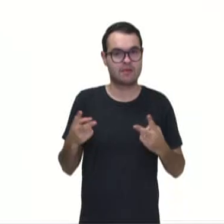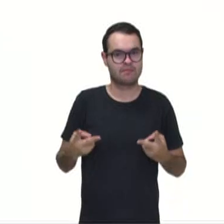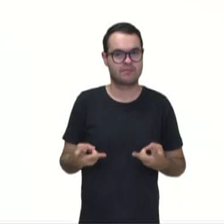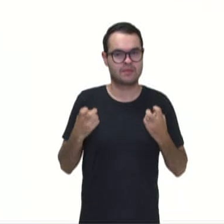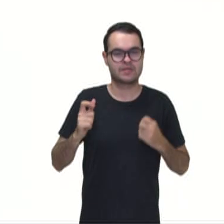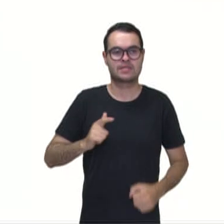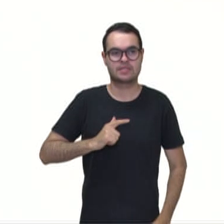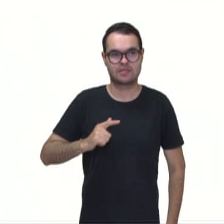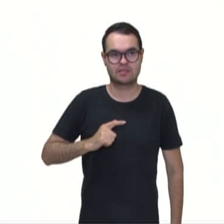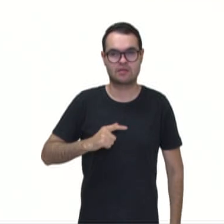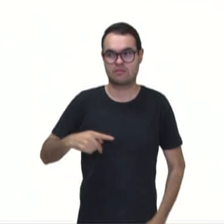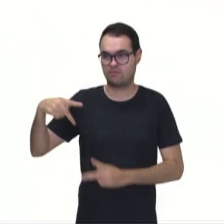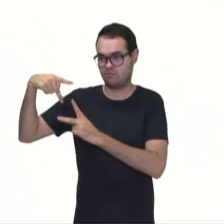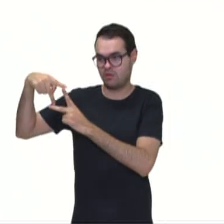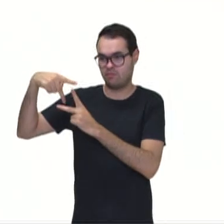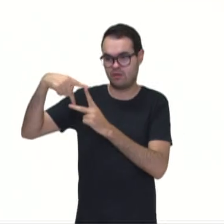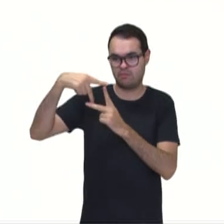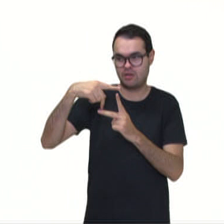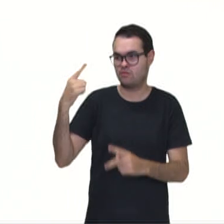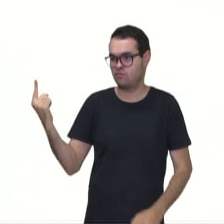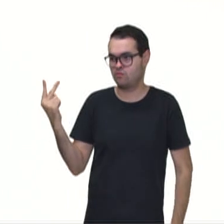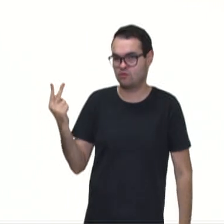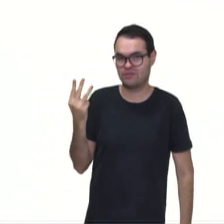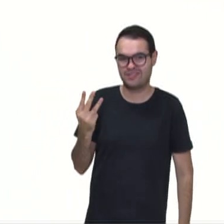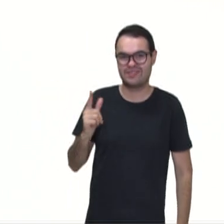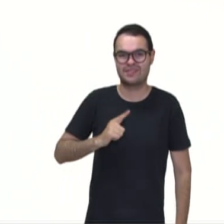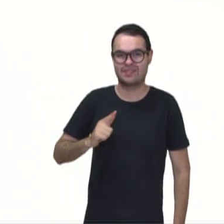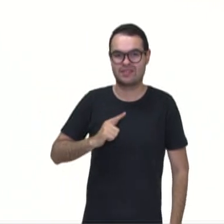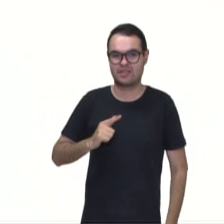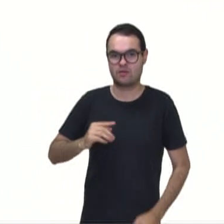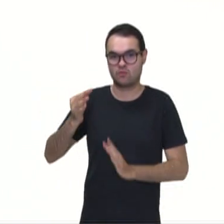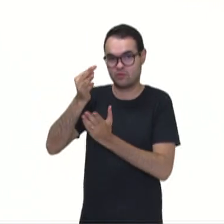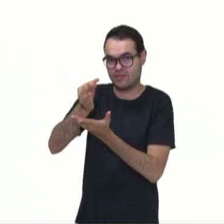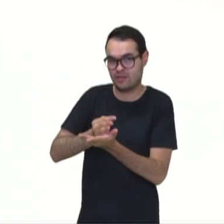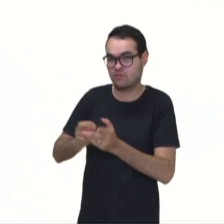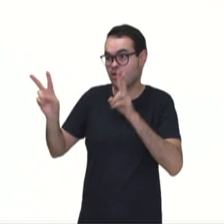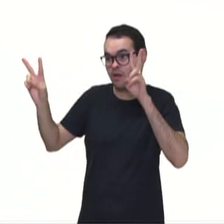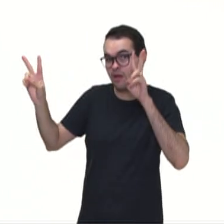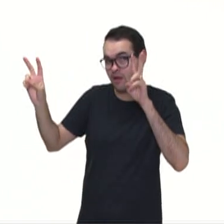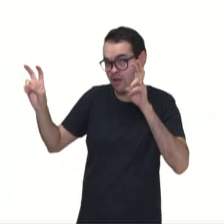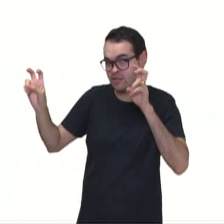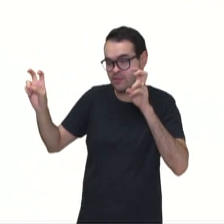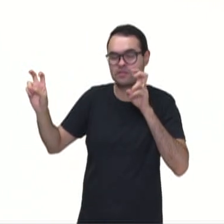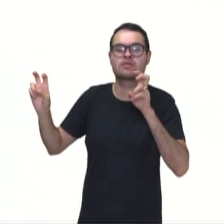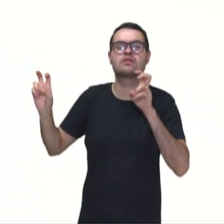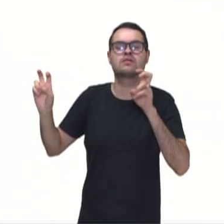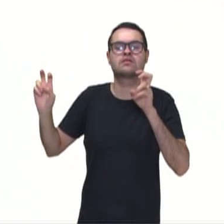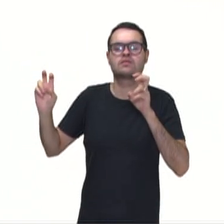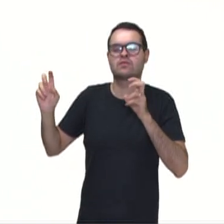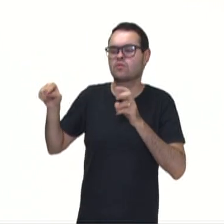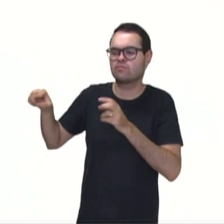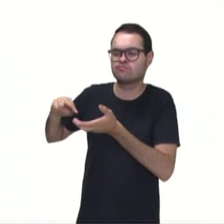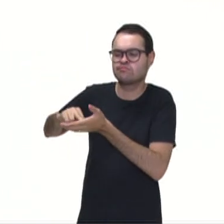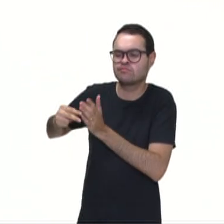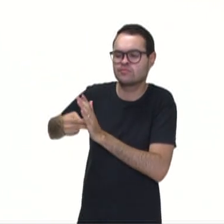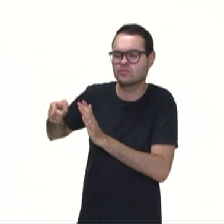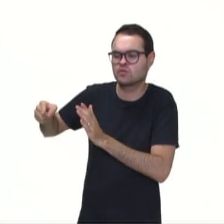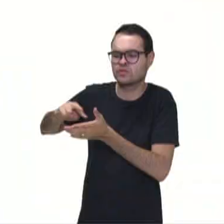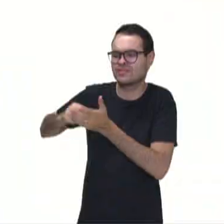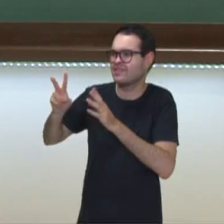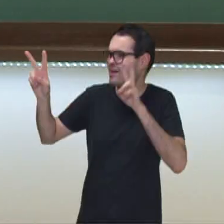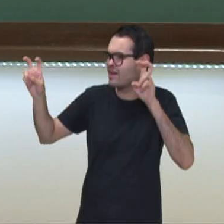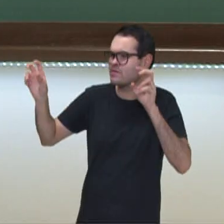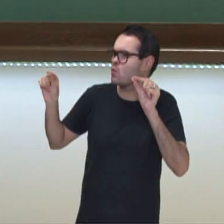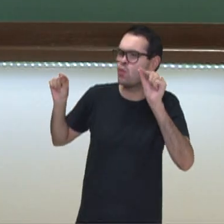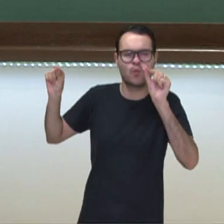Perceba que nos 3 primeiros quadrinhos o texto está com aspas. Qual o efeito de sentido produzido pelas aspas nessa